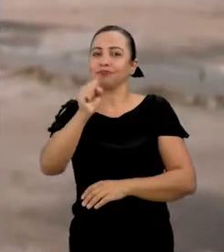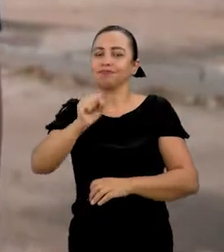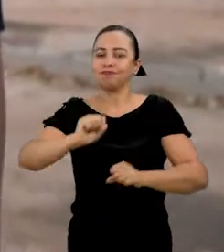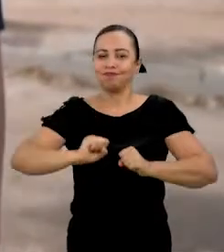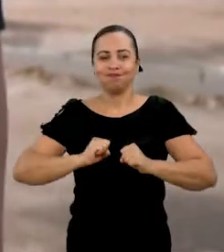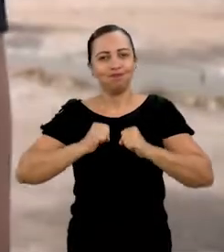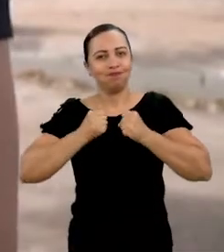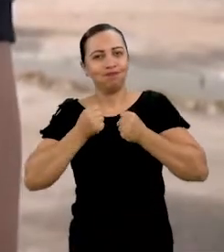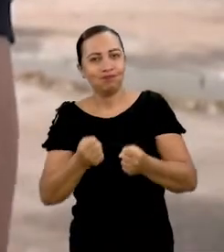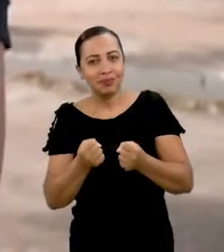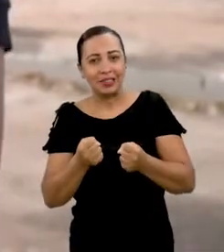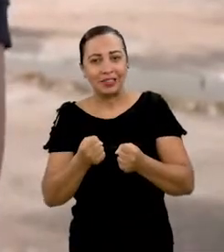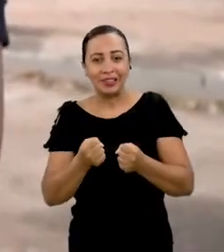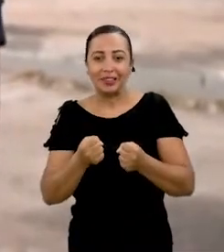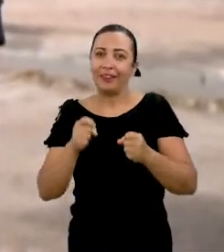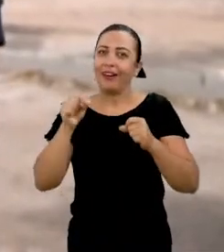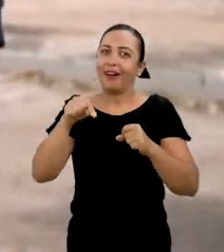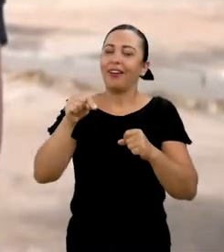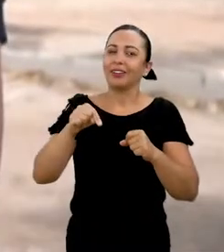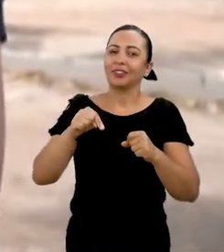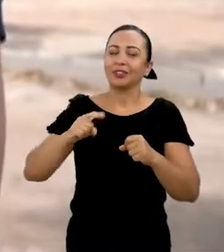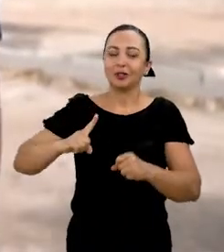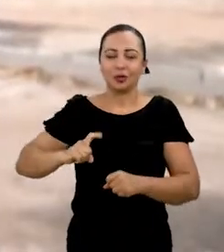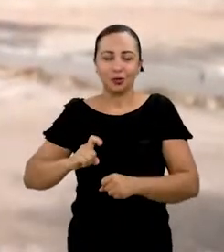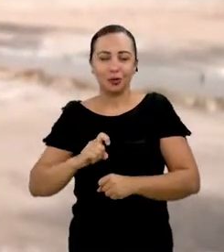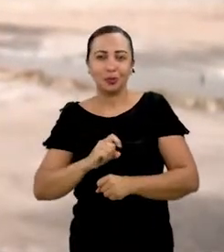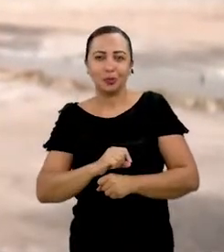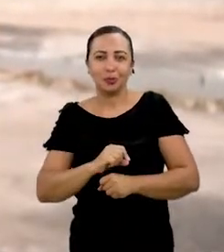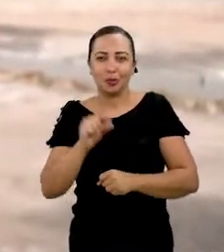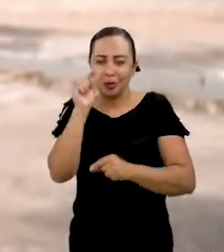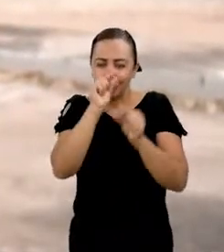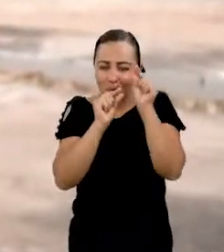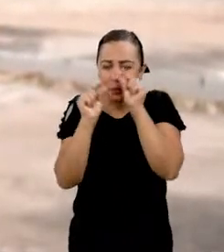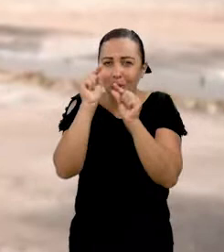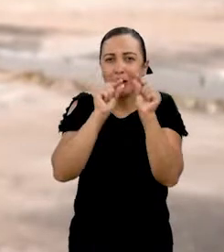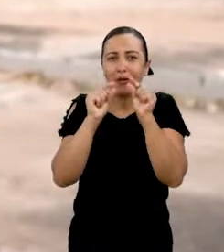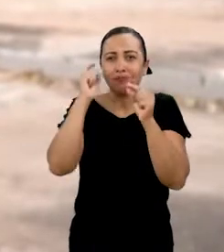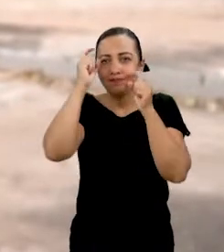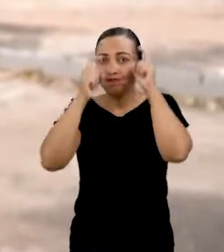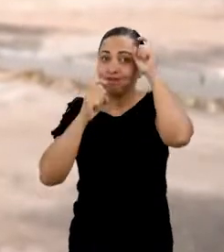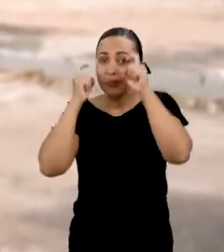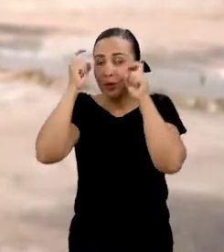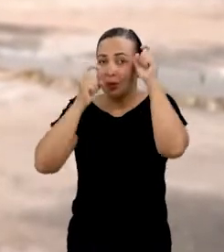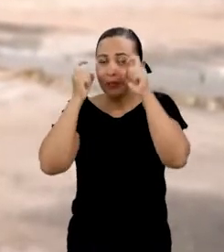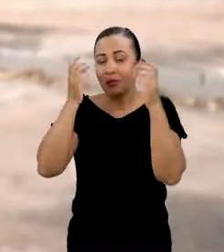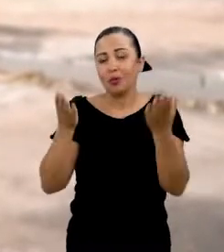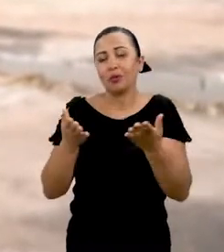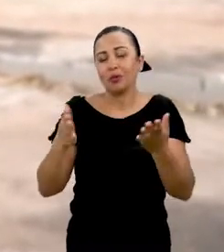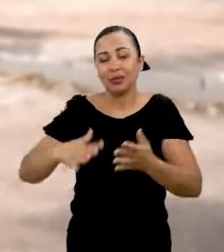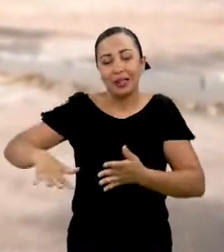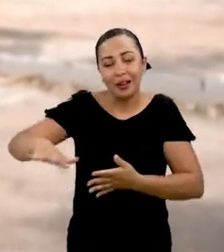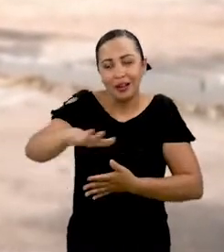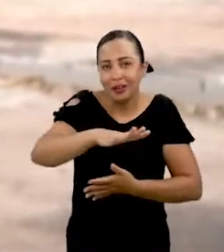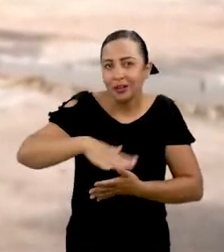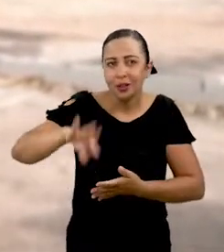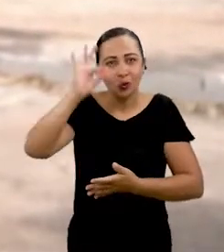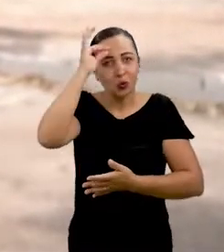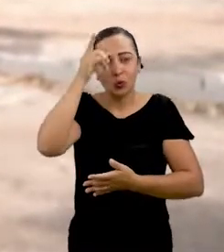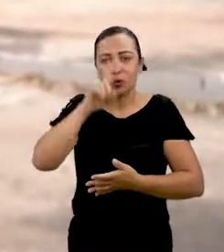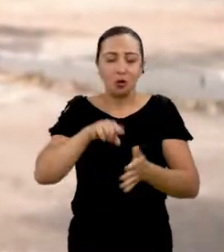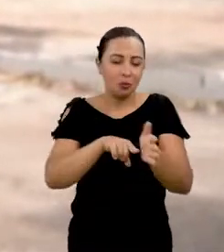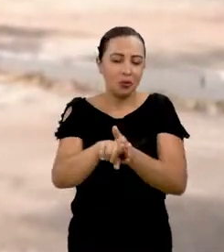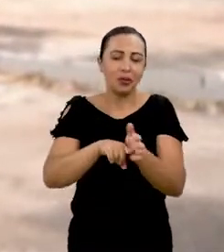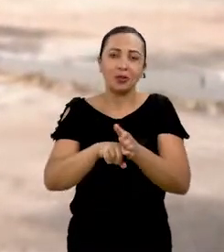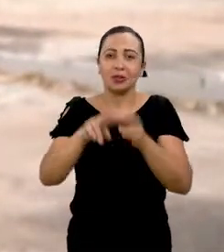resistência. E essa resistência microbiana é um dos grandes preocupantes hoje, não só na área de